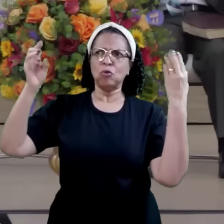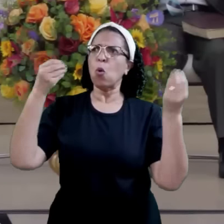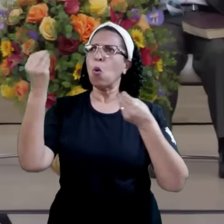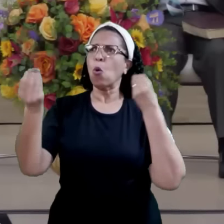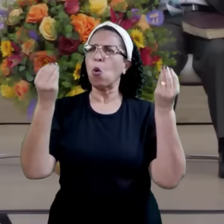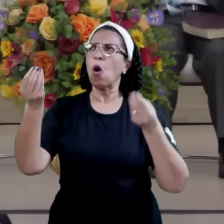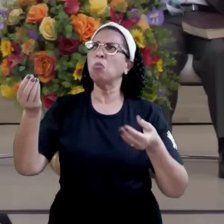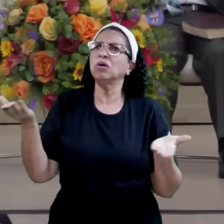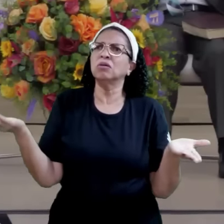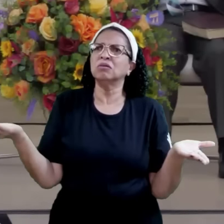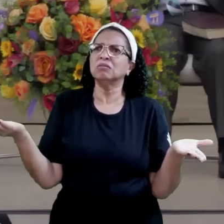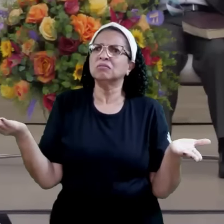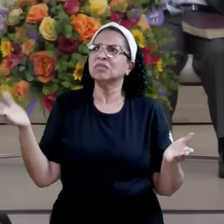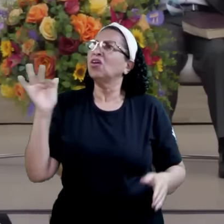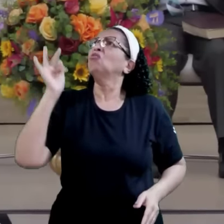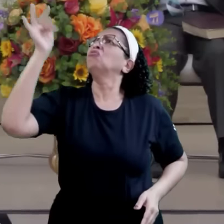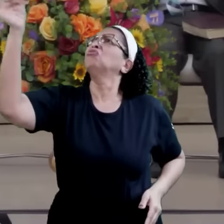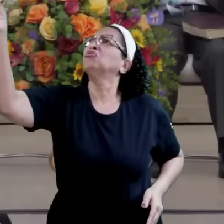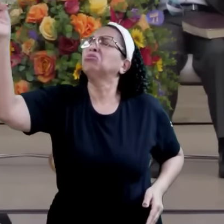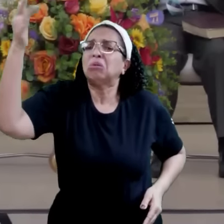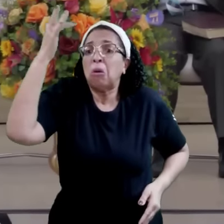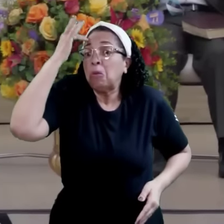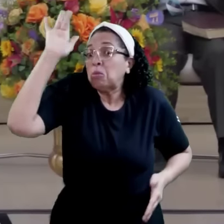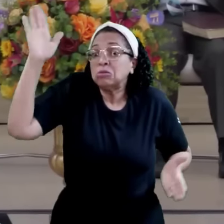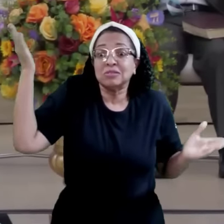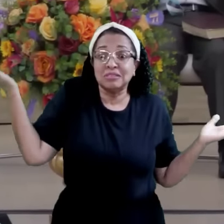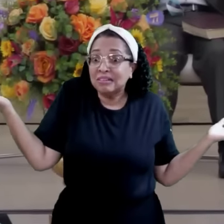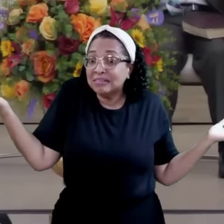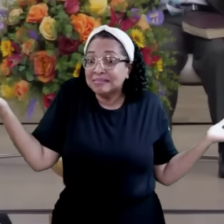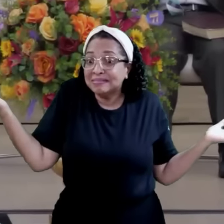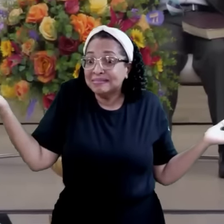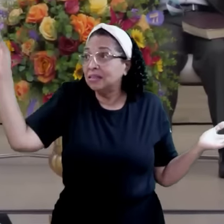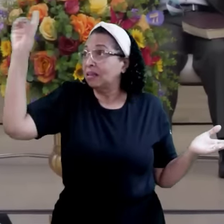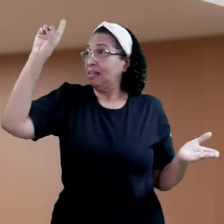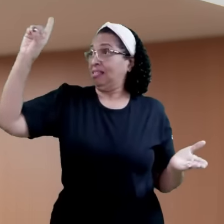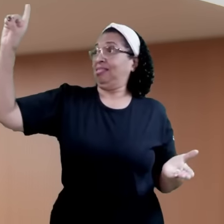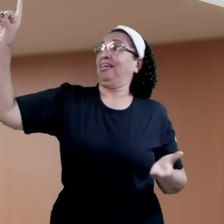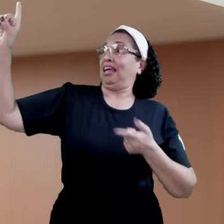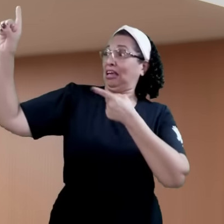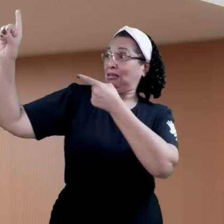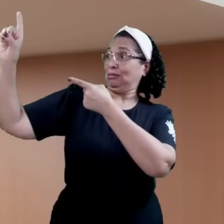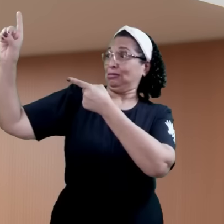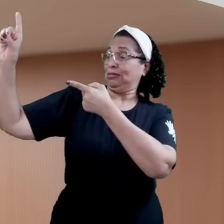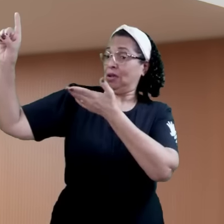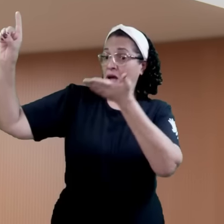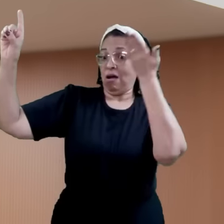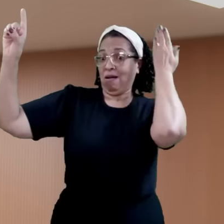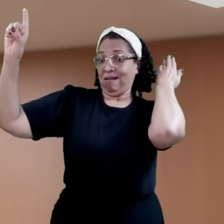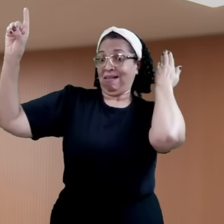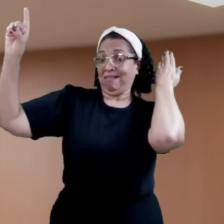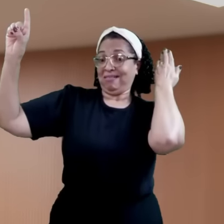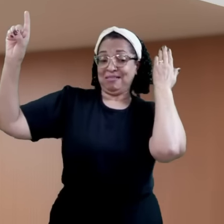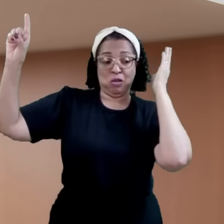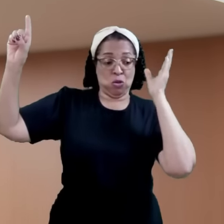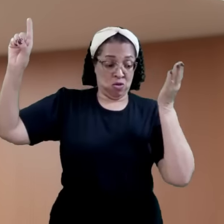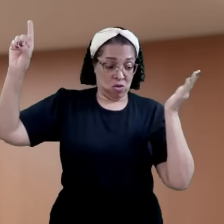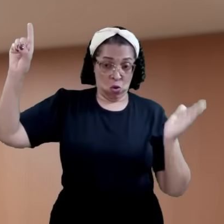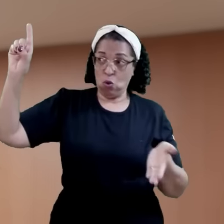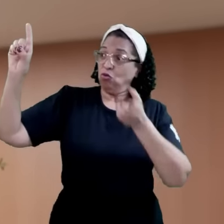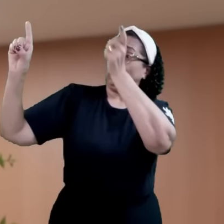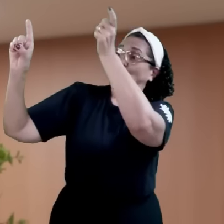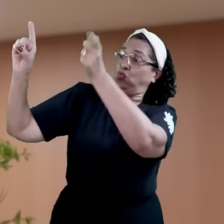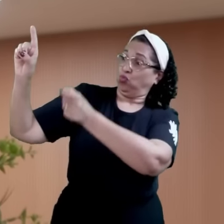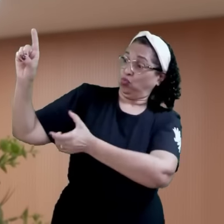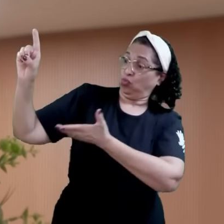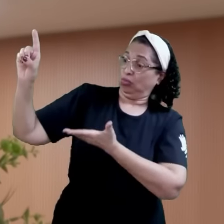amanhã sendo que o amanhã ainda nem chegou porque ontem eu fui hoje eu sou Jesus permitir amanhã eu